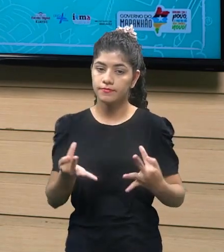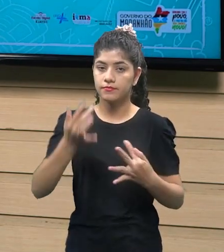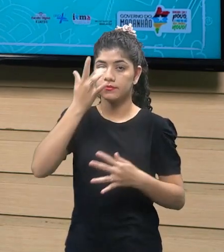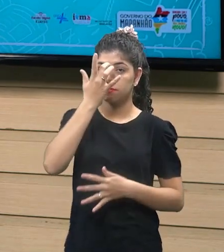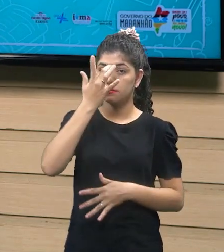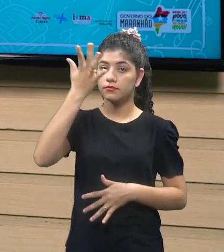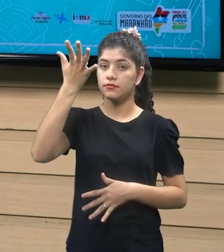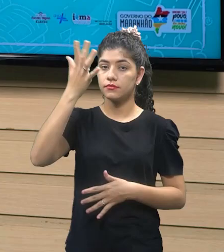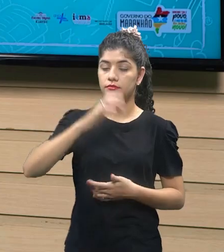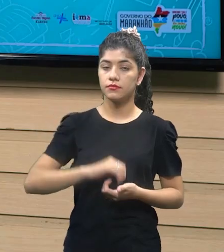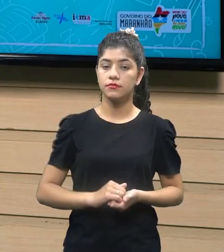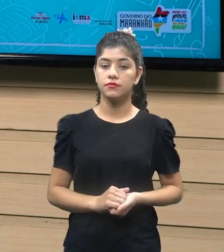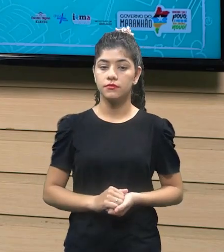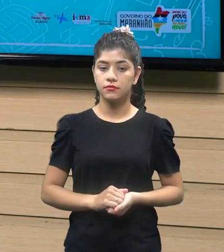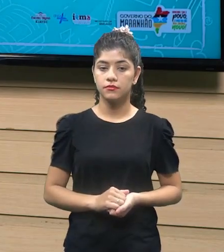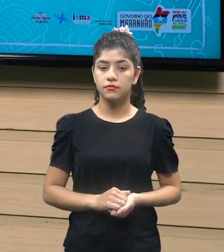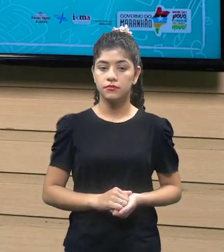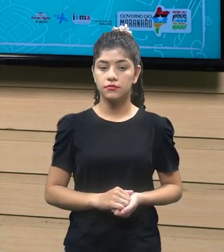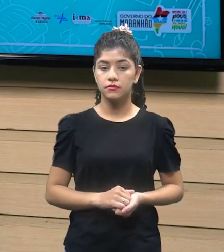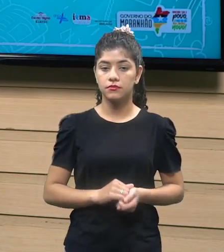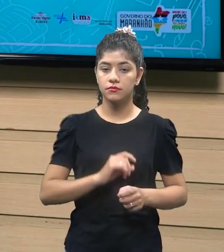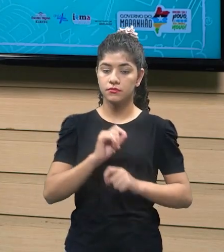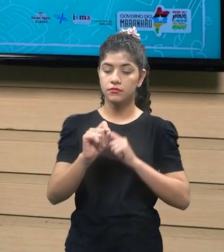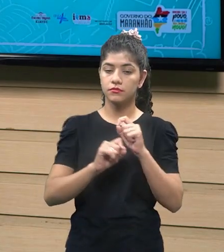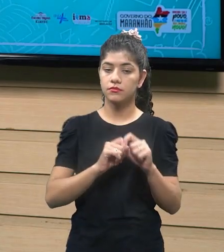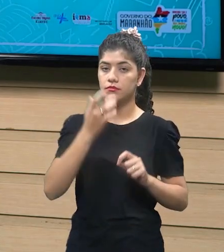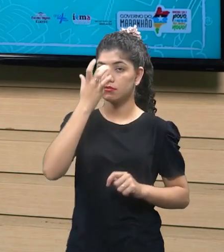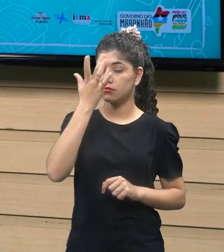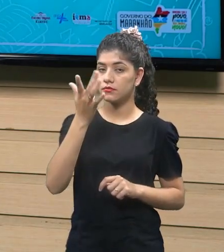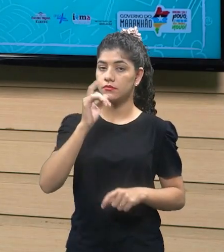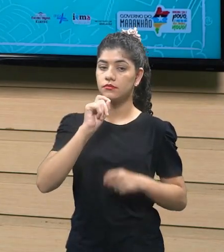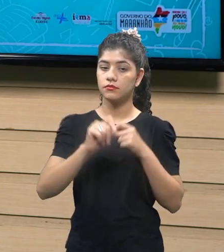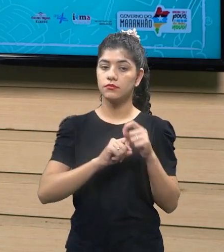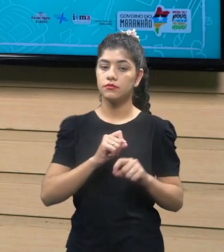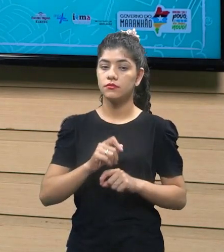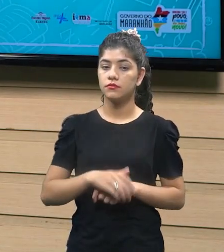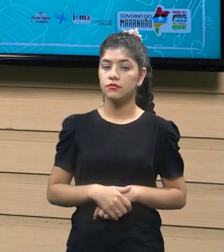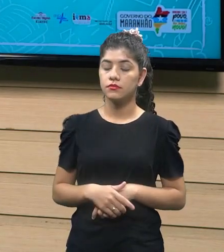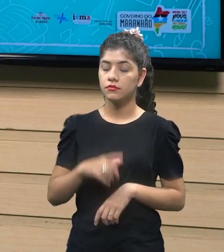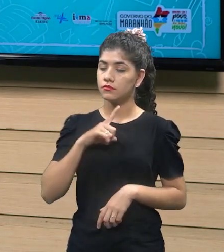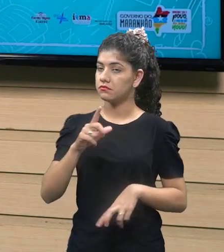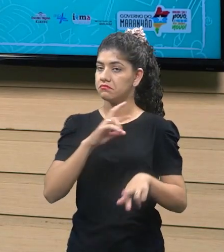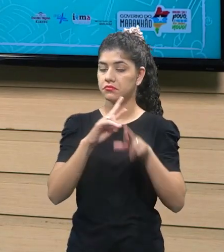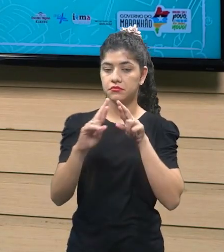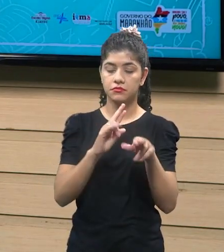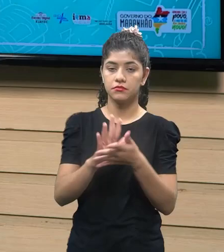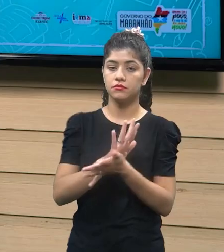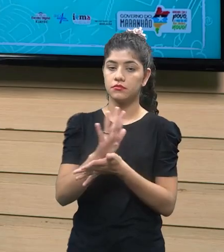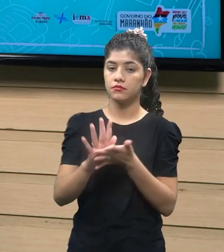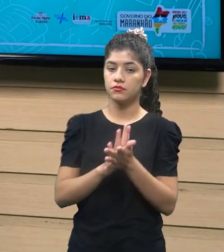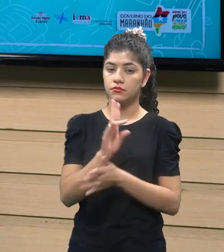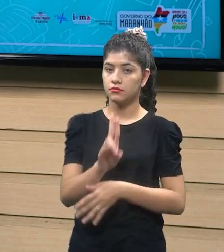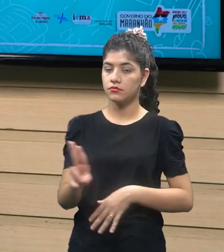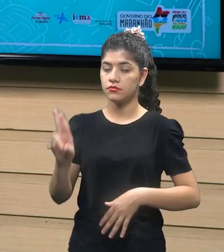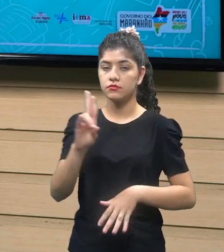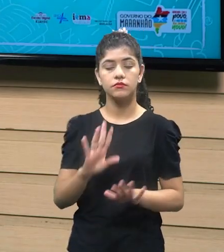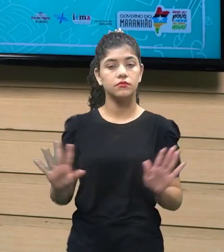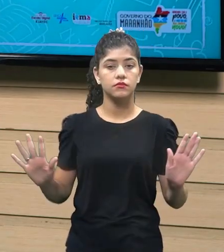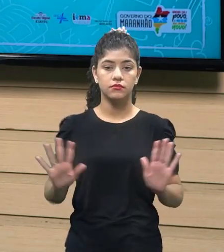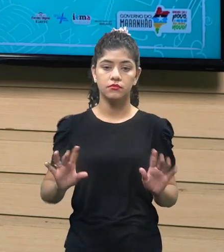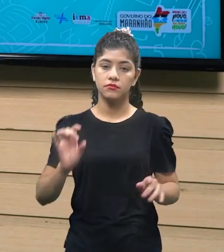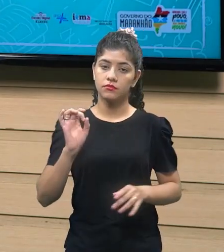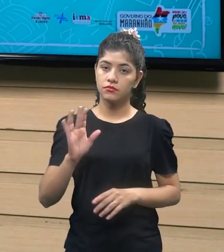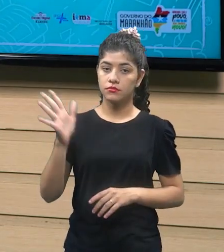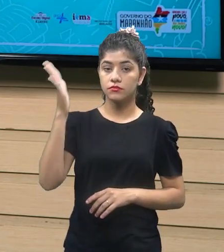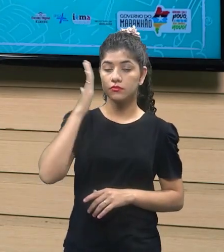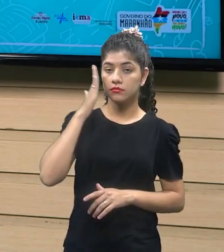mais simples, mas a simplicidade dela não está relacionada com a aplicação. É só